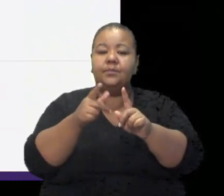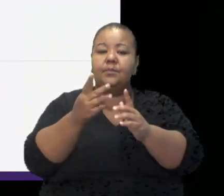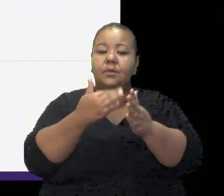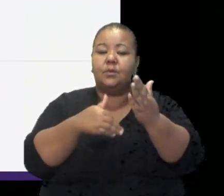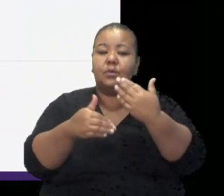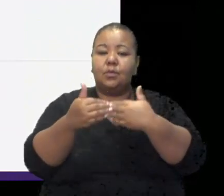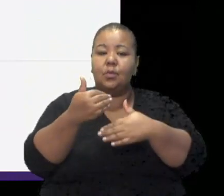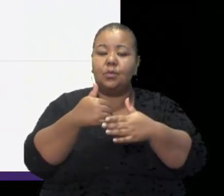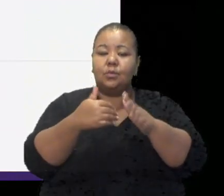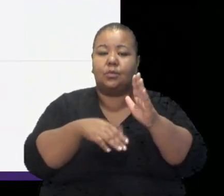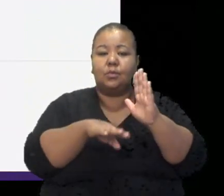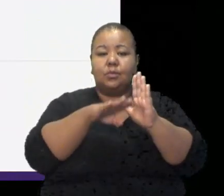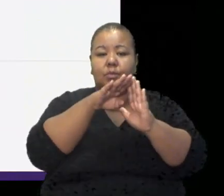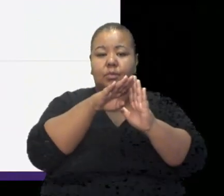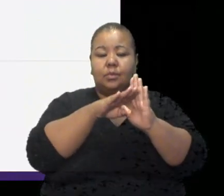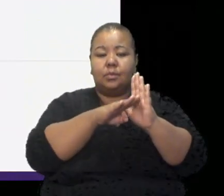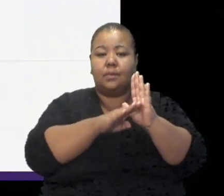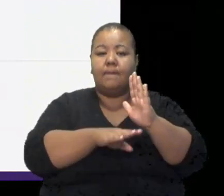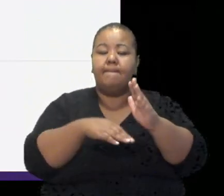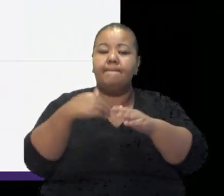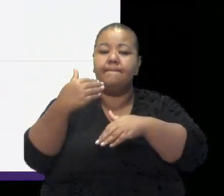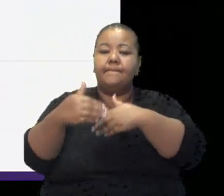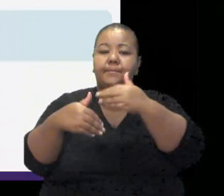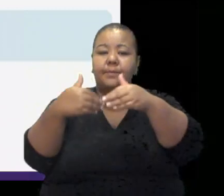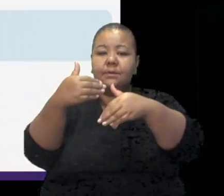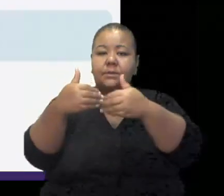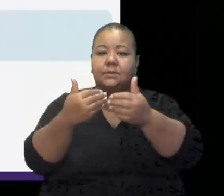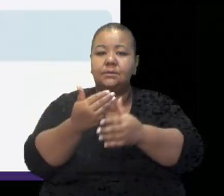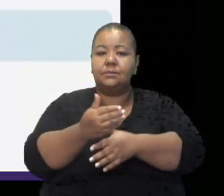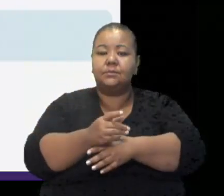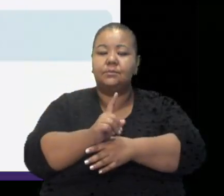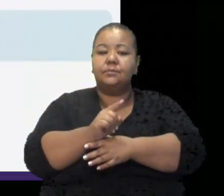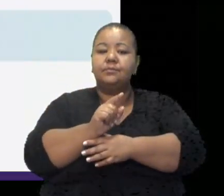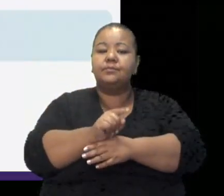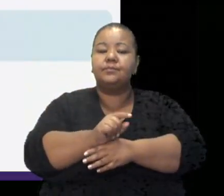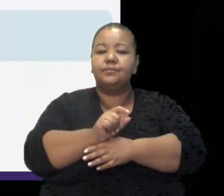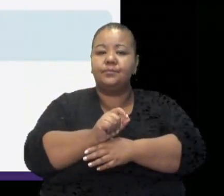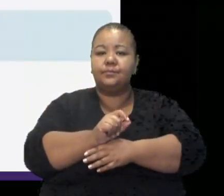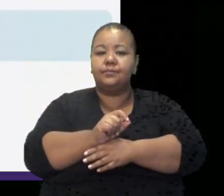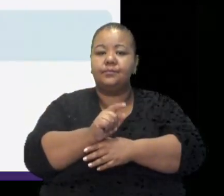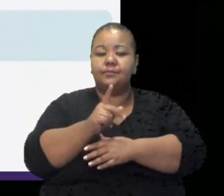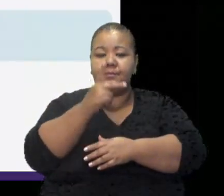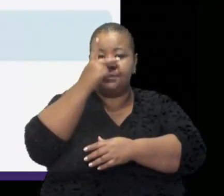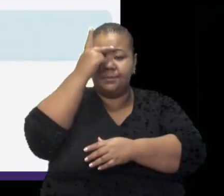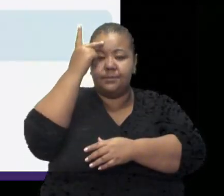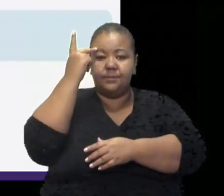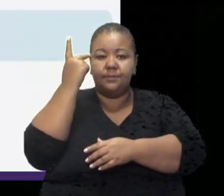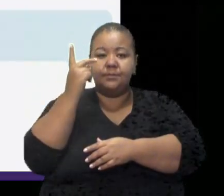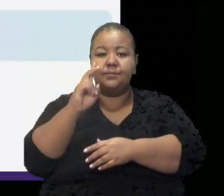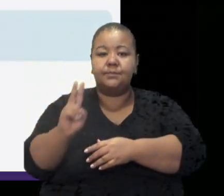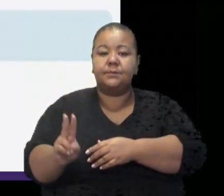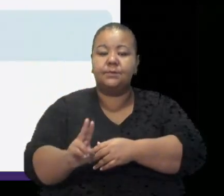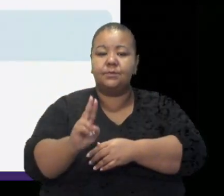processo, né, ele determina que quem movimenta